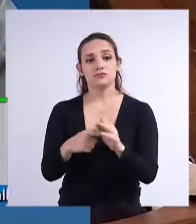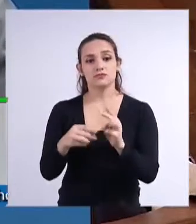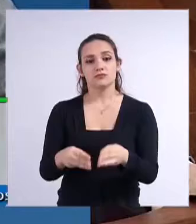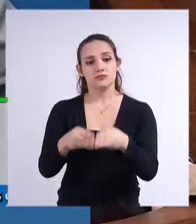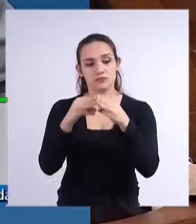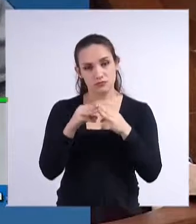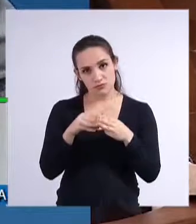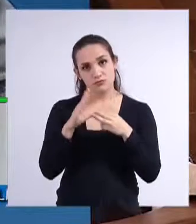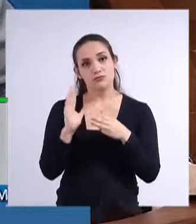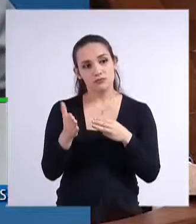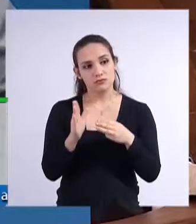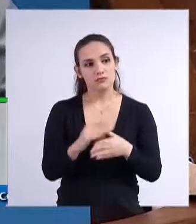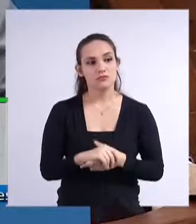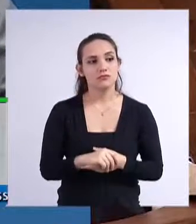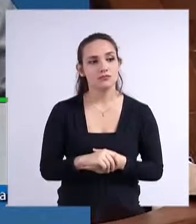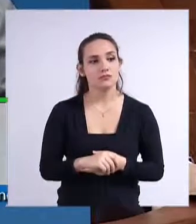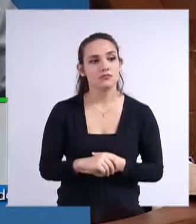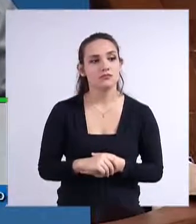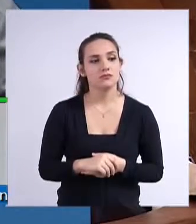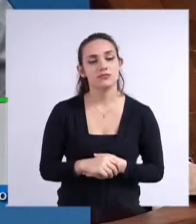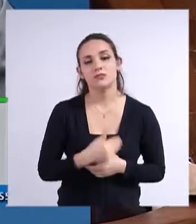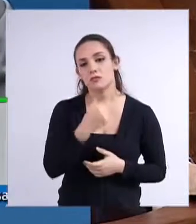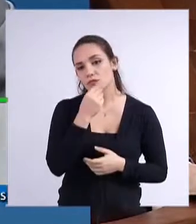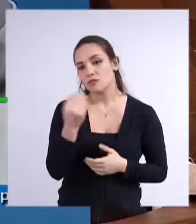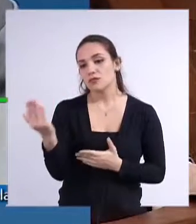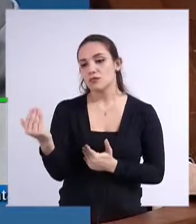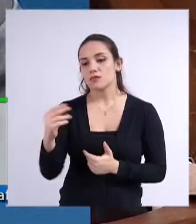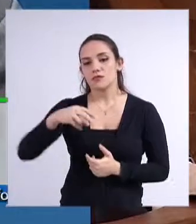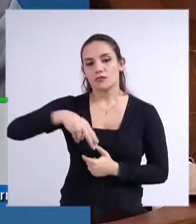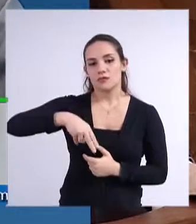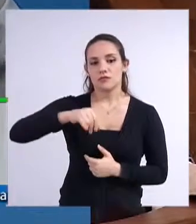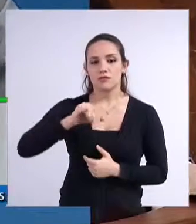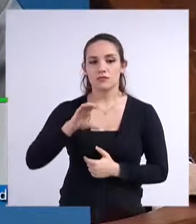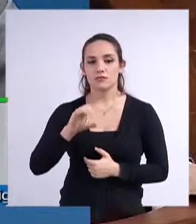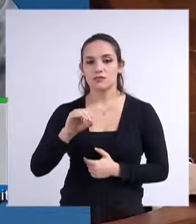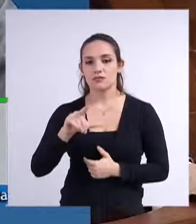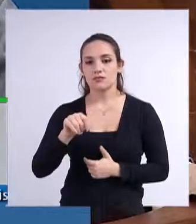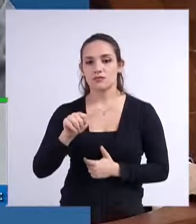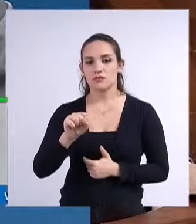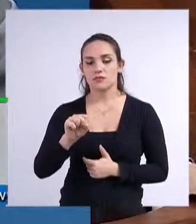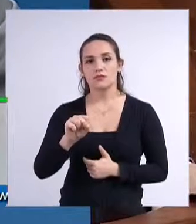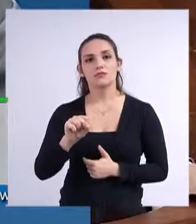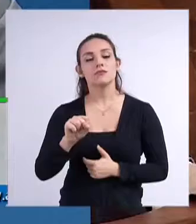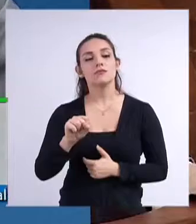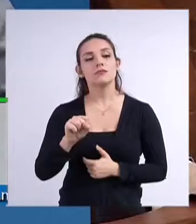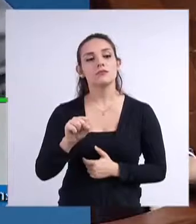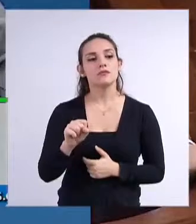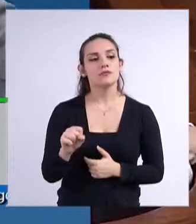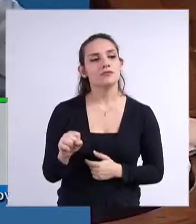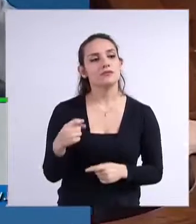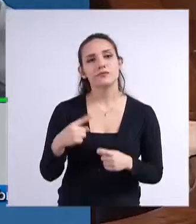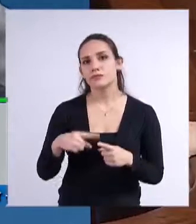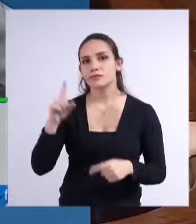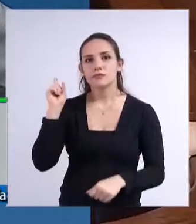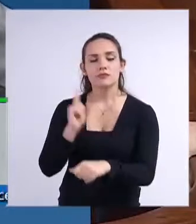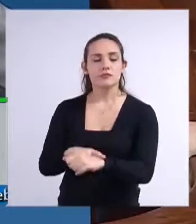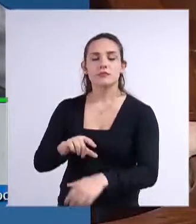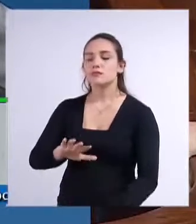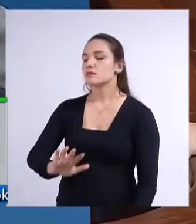moção de pesar ao jovem Nicolas, que acabou